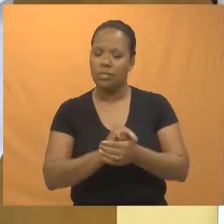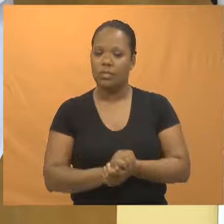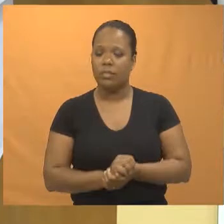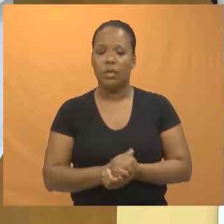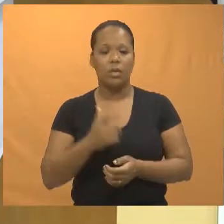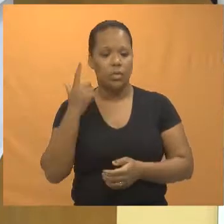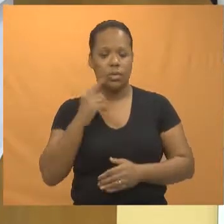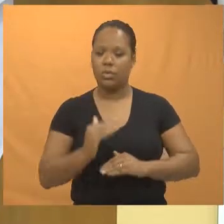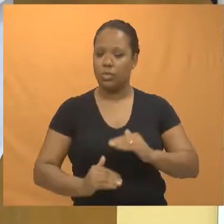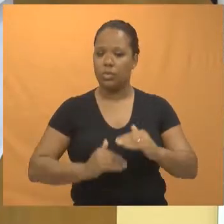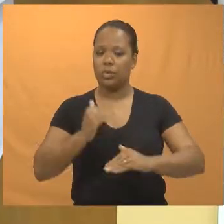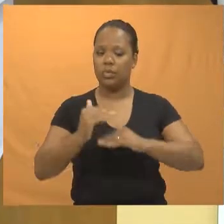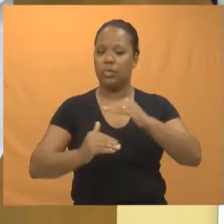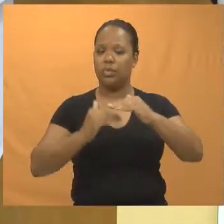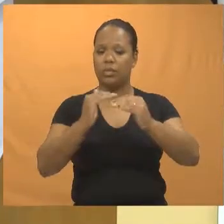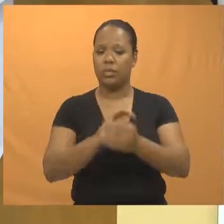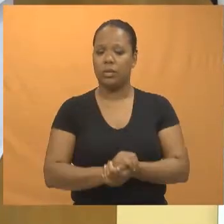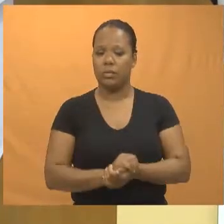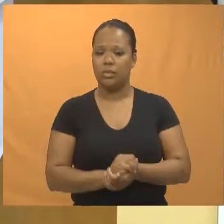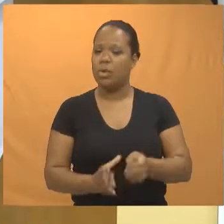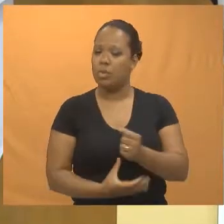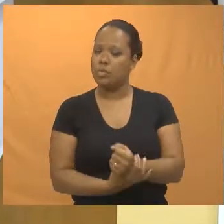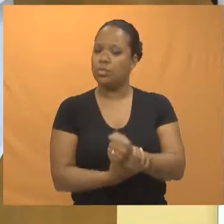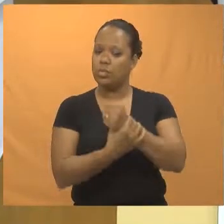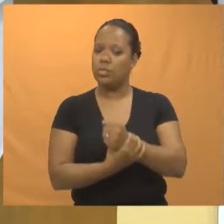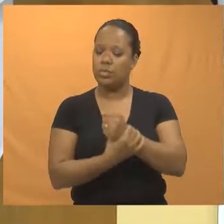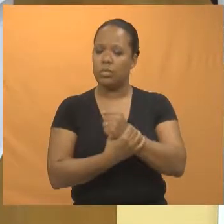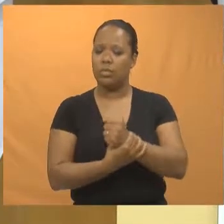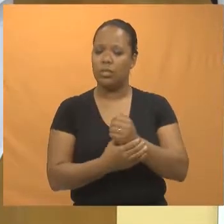desenvolvimento sustentável, ou seja, que estejam